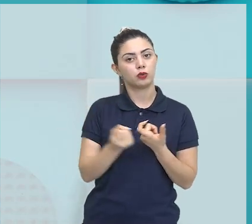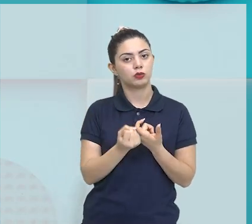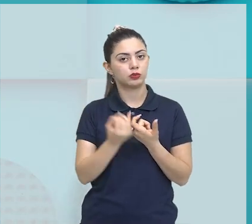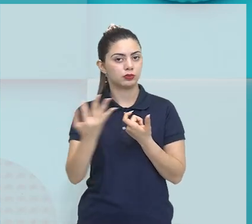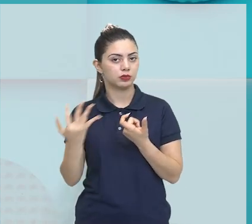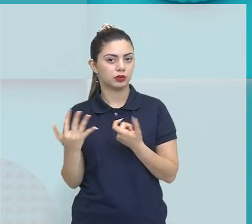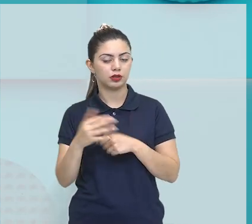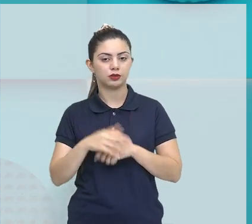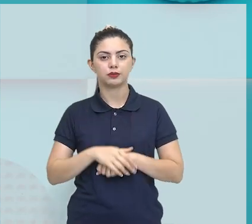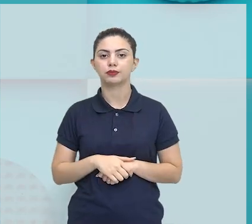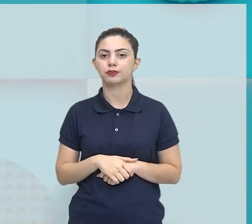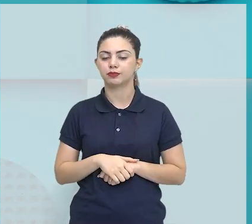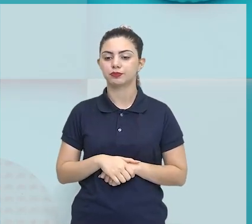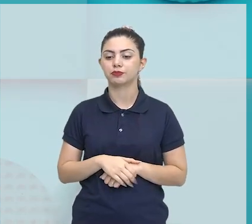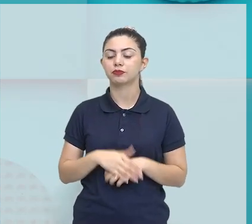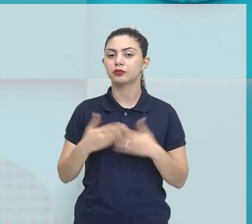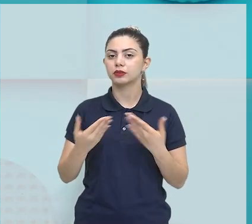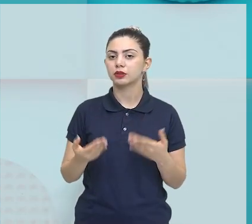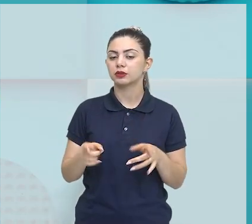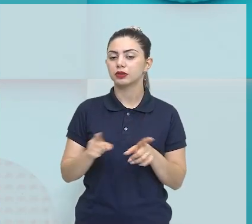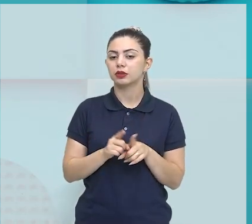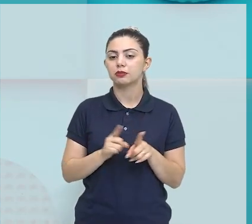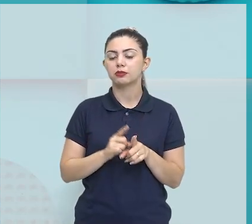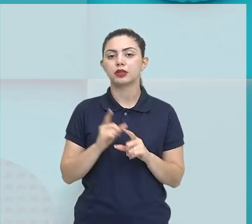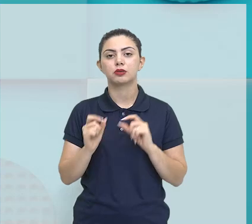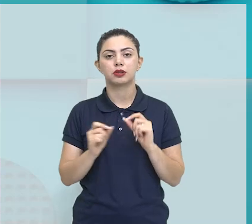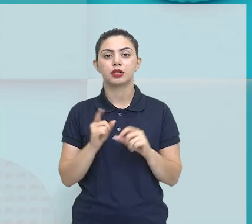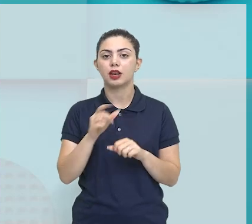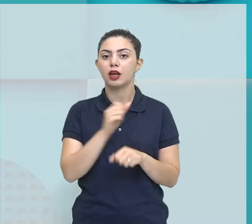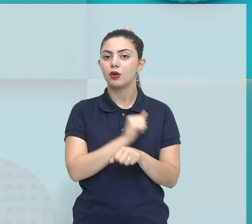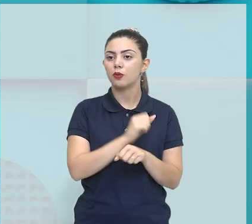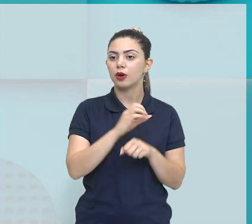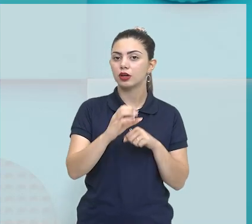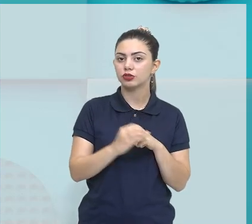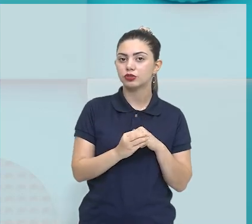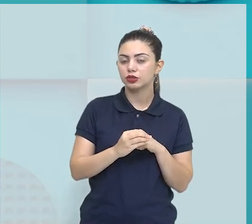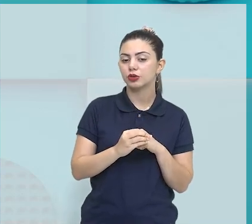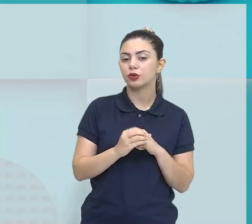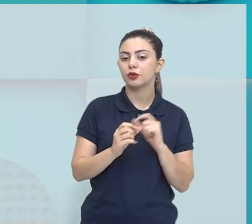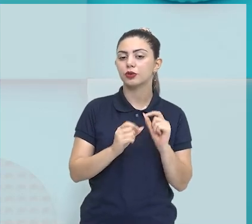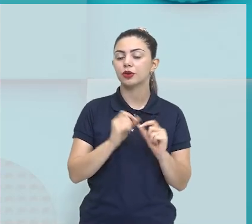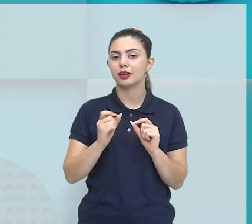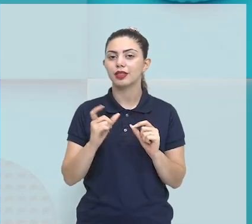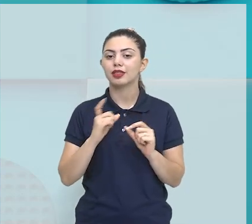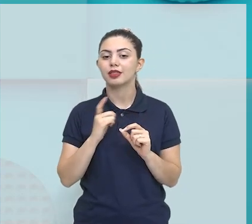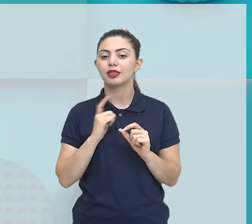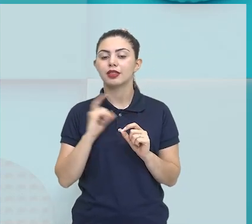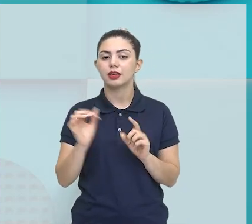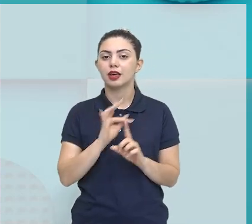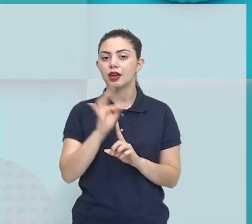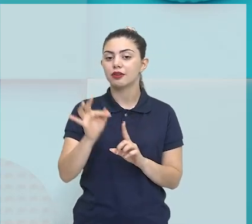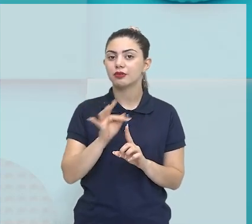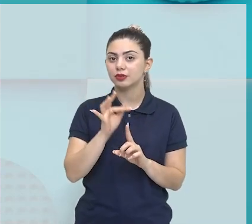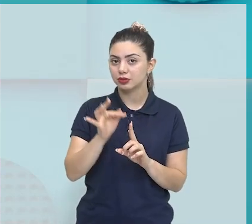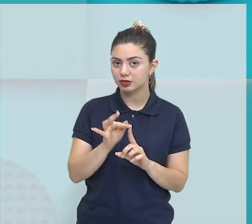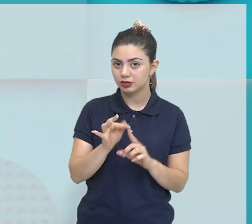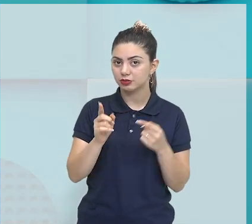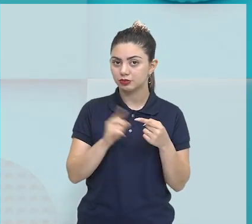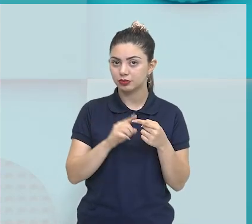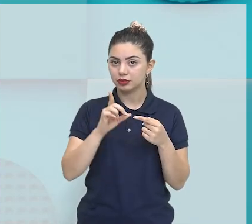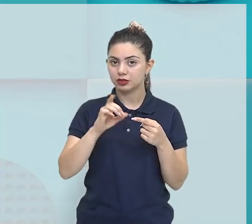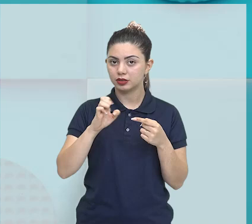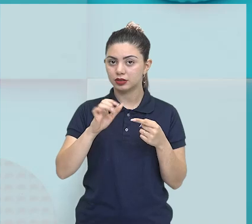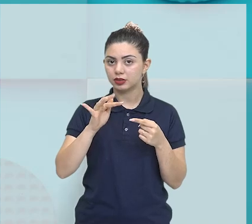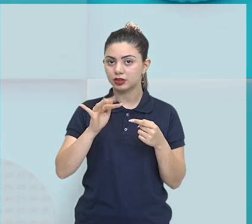plural. E ainda essa propriedade que o artigo tem, né, exatamente de estabelecer o artigo